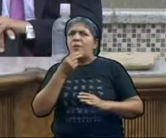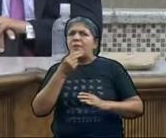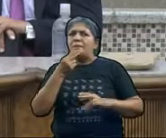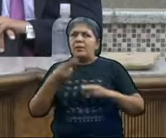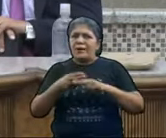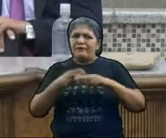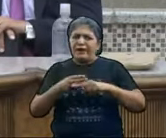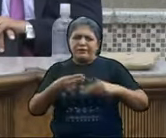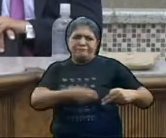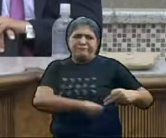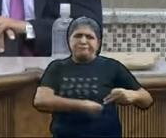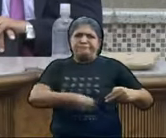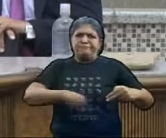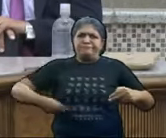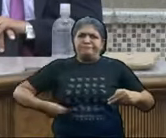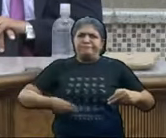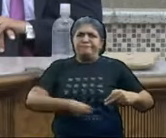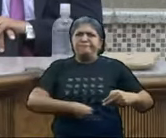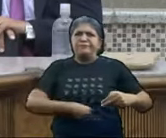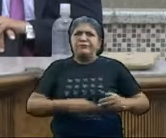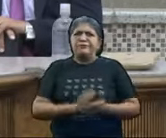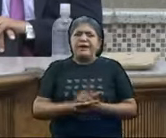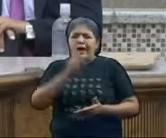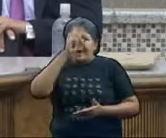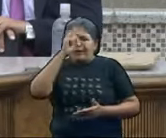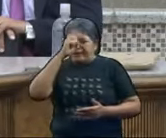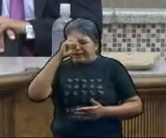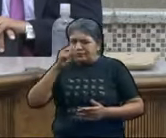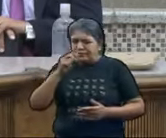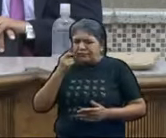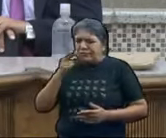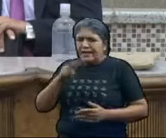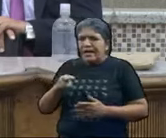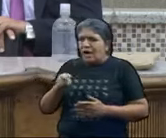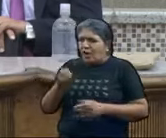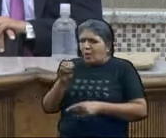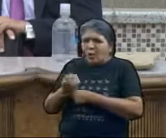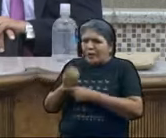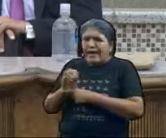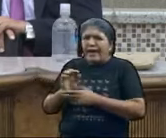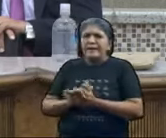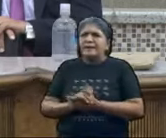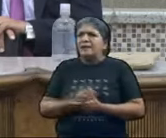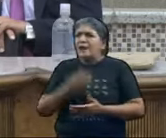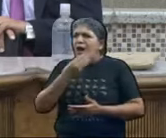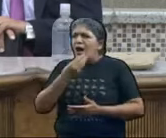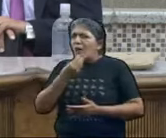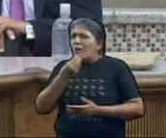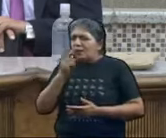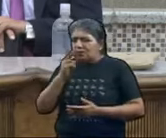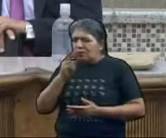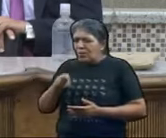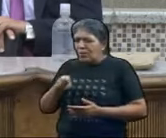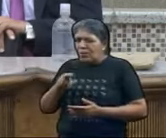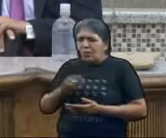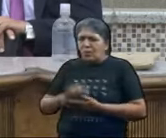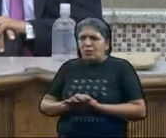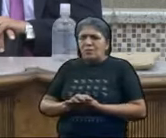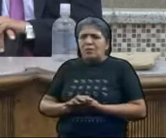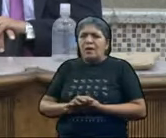ele disse que fez a cirurgia naquelas facadas que aquele moço levou. E ele falou, como médico eu vi que ele estava fora de perigo.